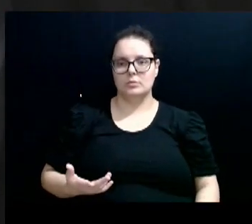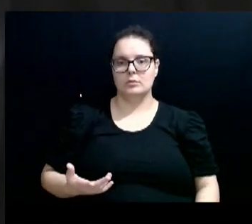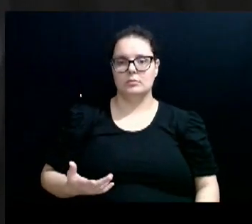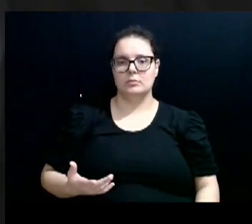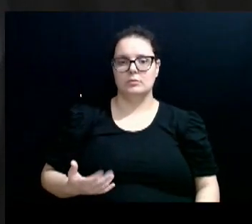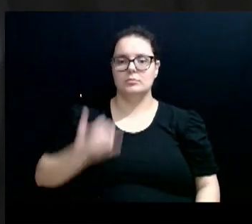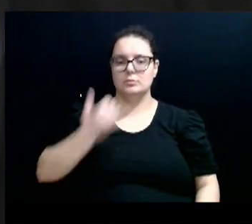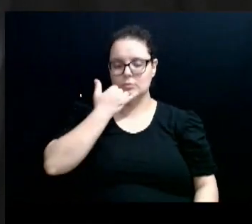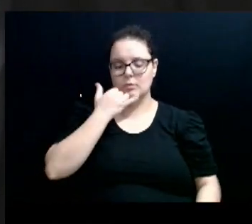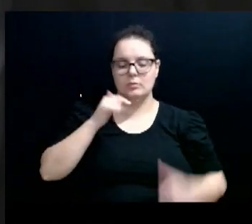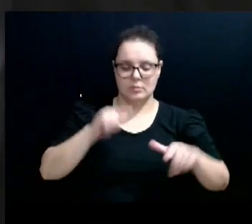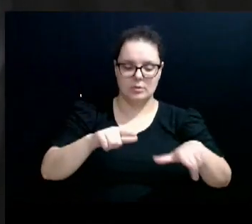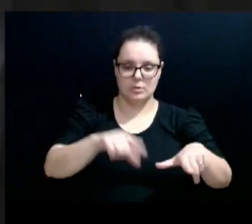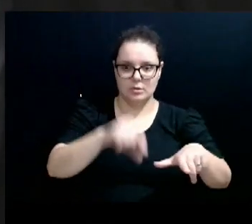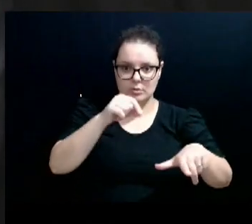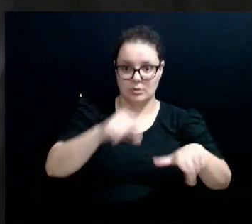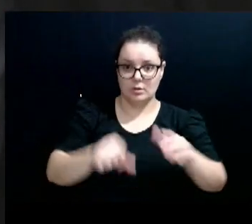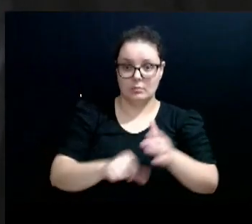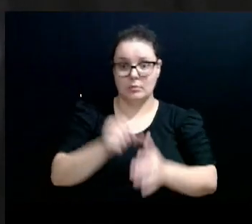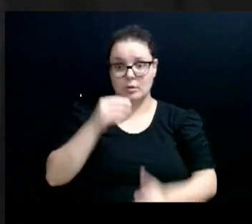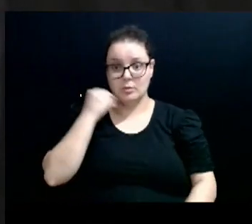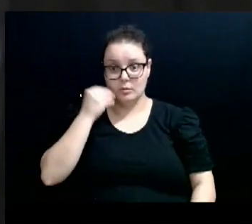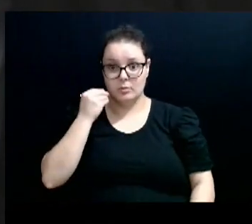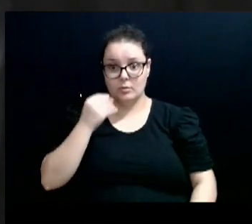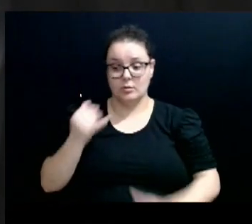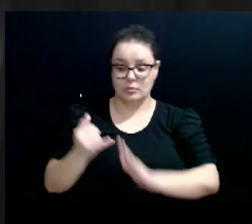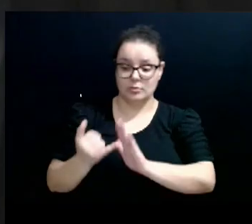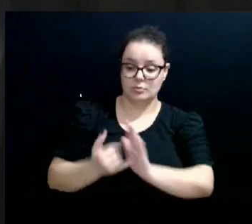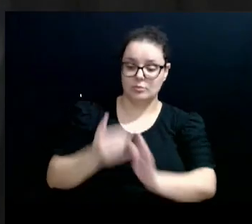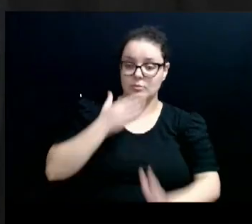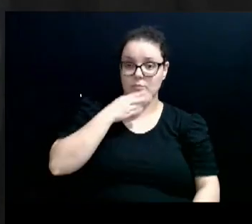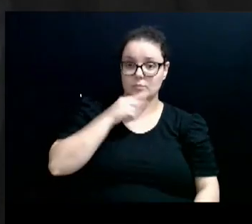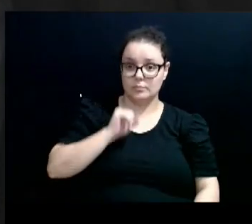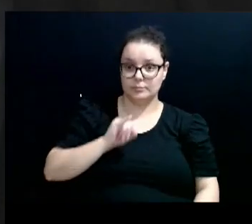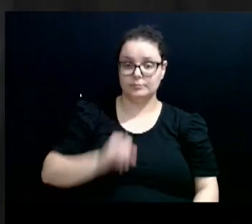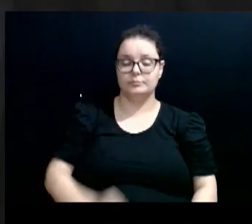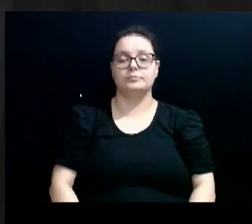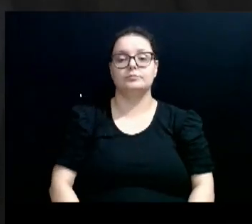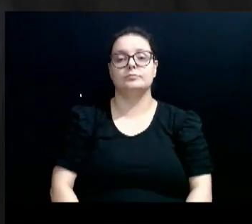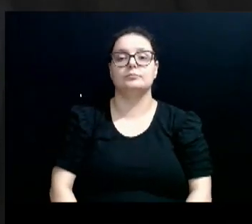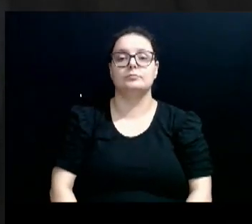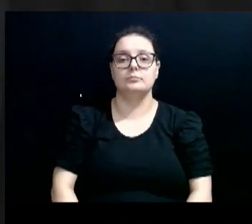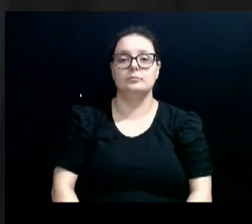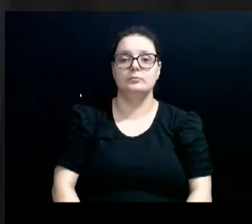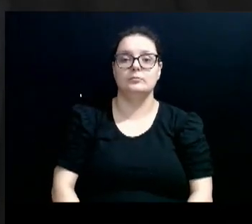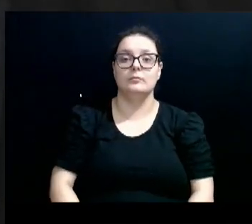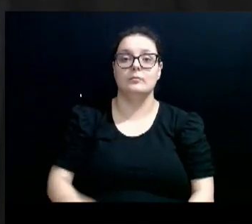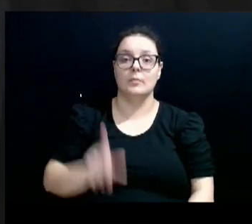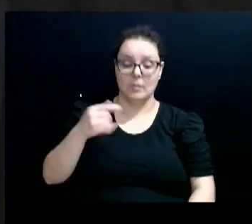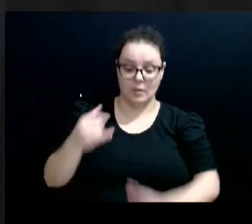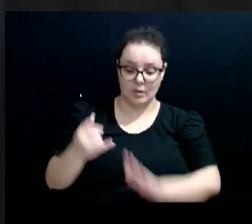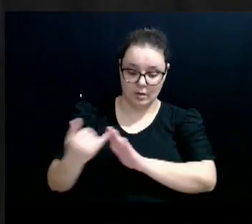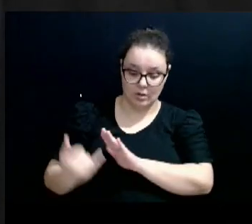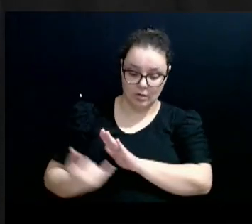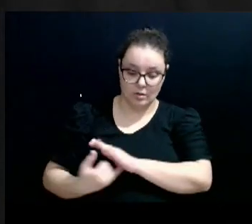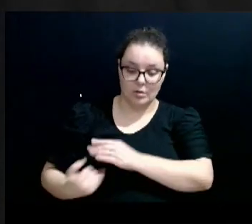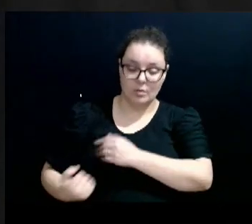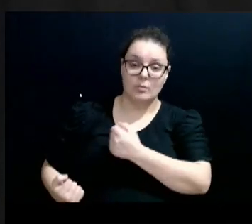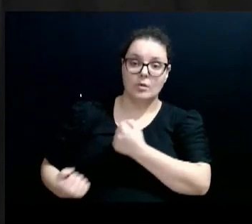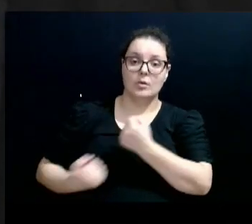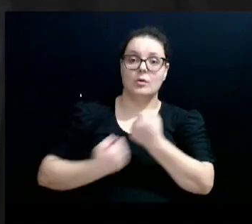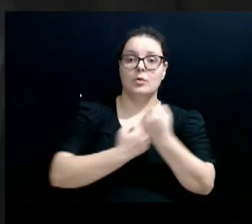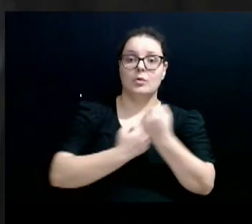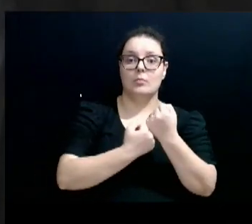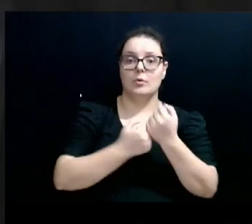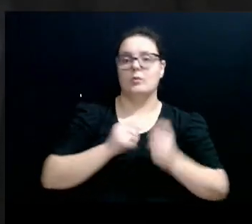primeira experiência do Instituto Paulo Freire, que é um instituto que apoia o fortalecimento de